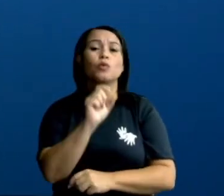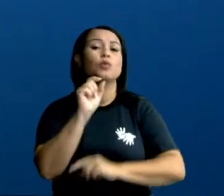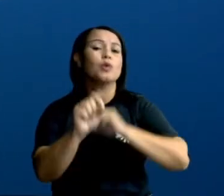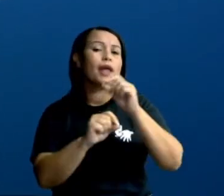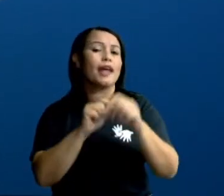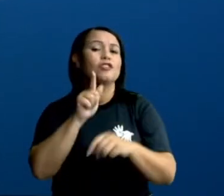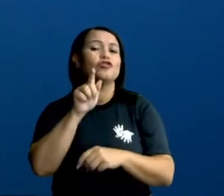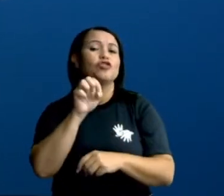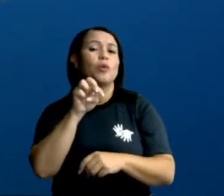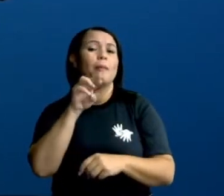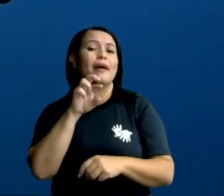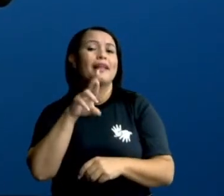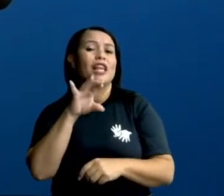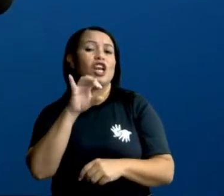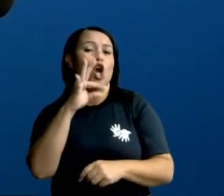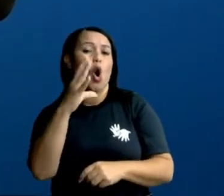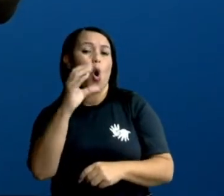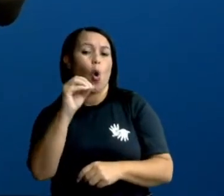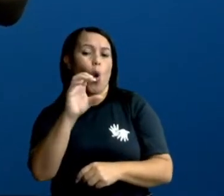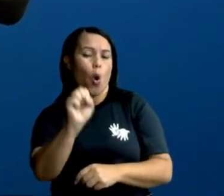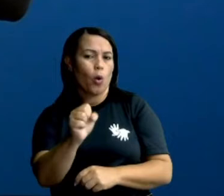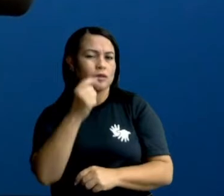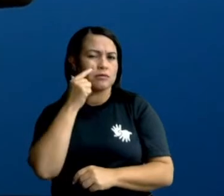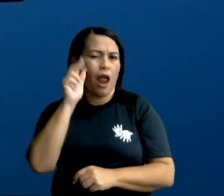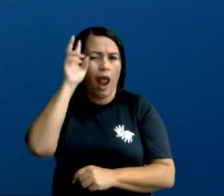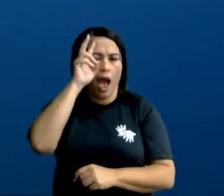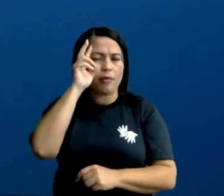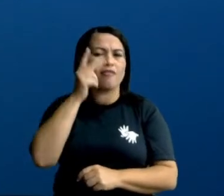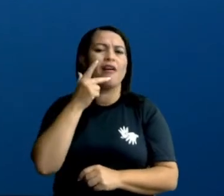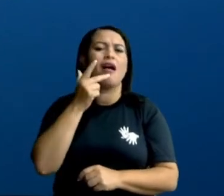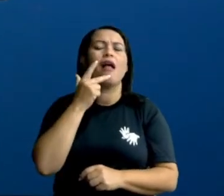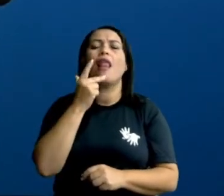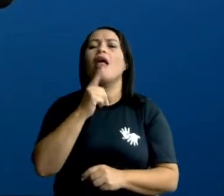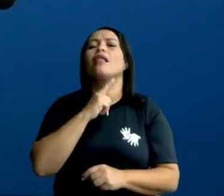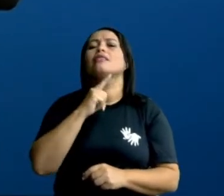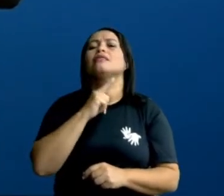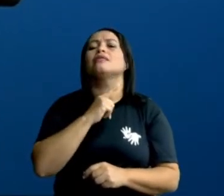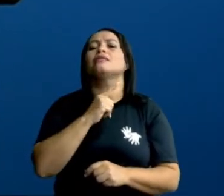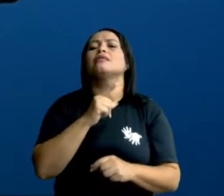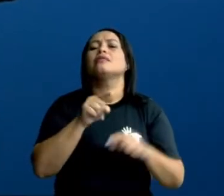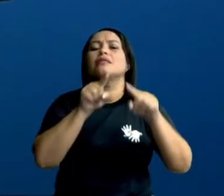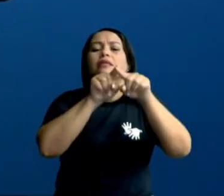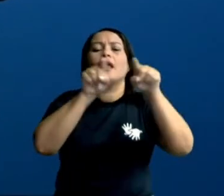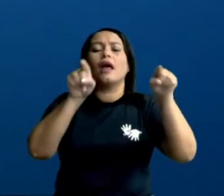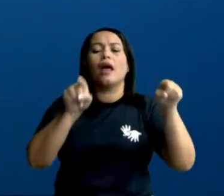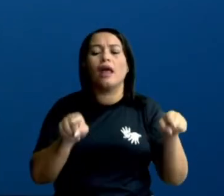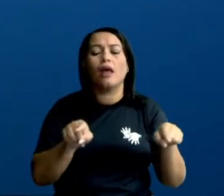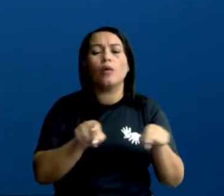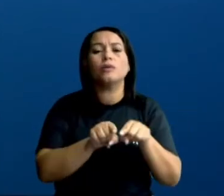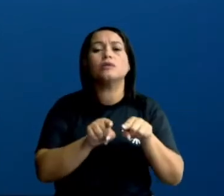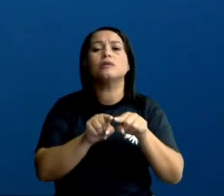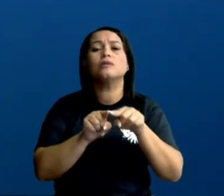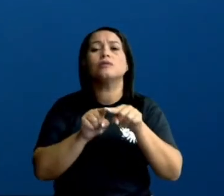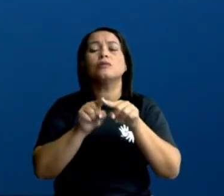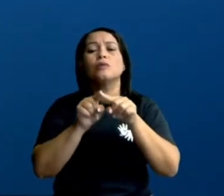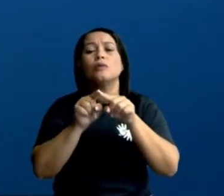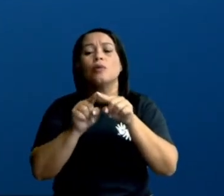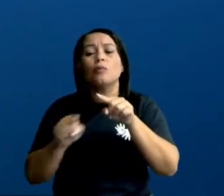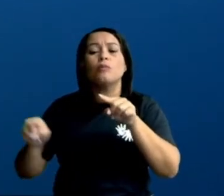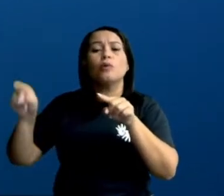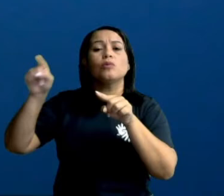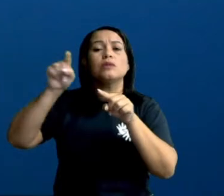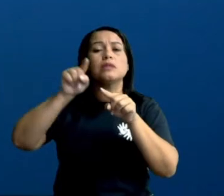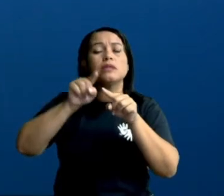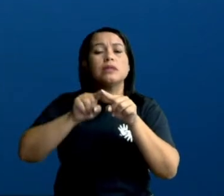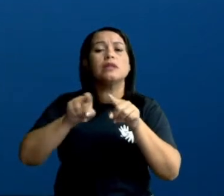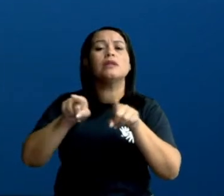acabou de falar, tá certo? Prisma de base quadricular, o cone, o cilindro, a